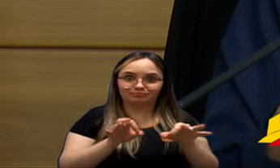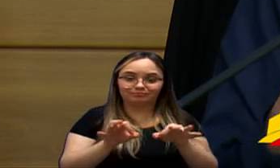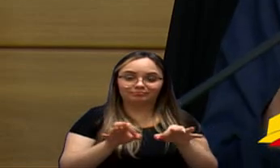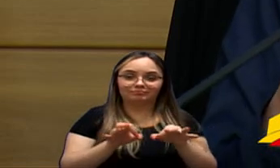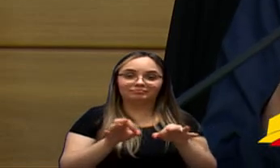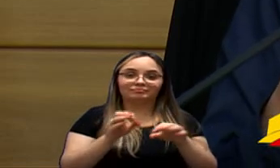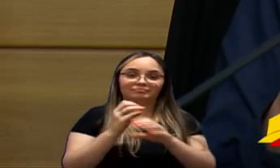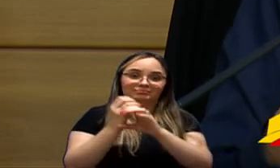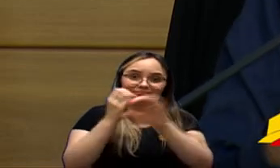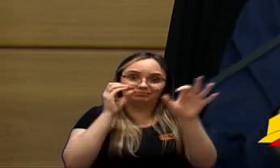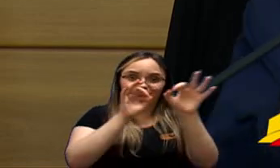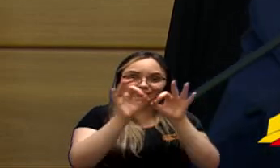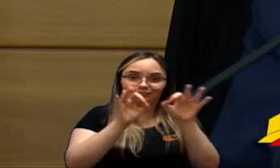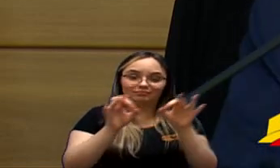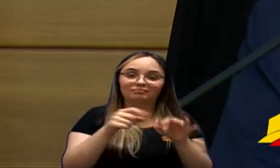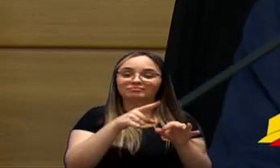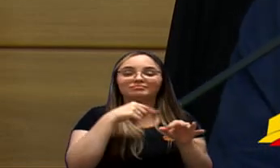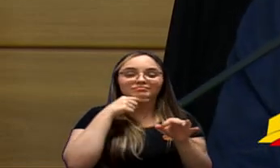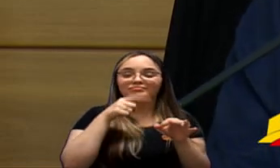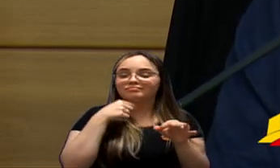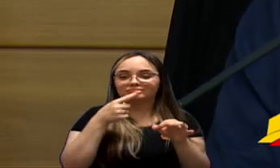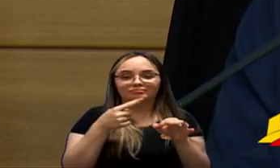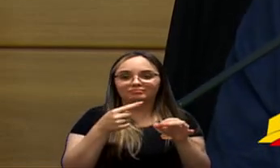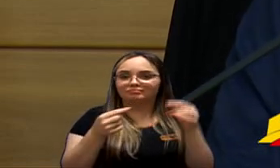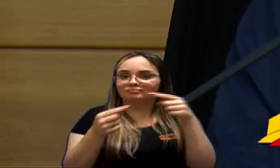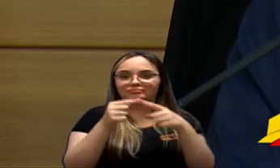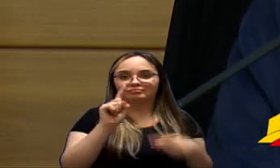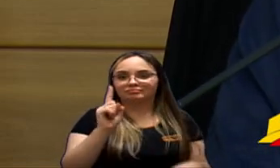isso, arquitetonicamente, ele não comporta.